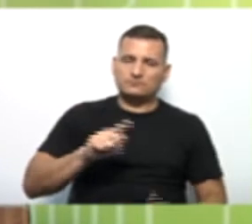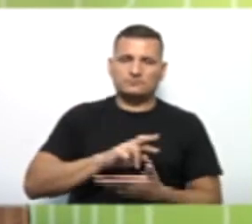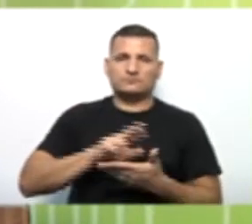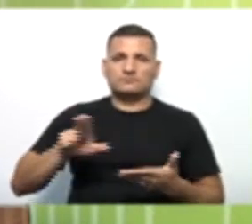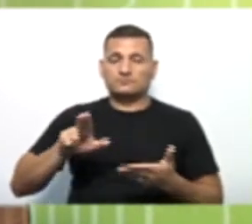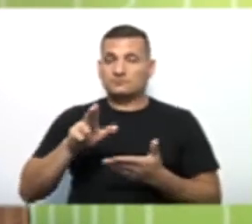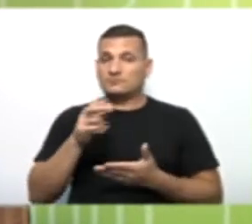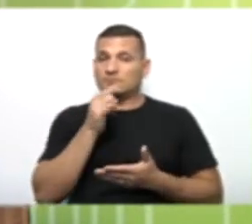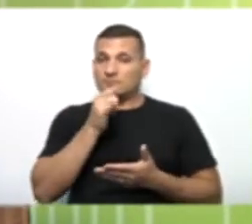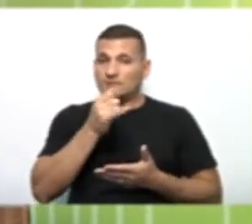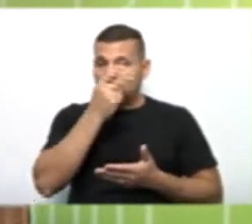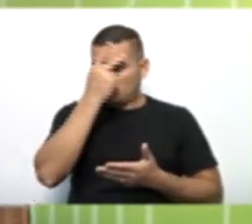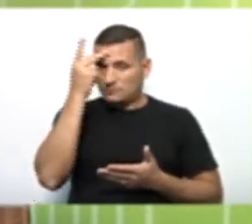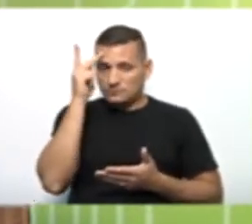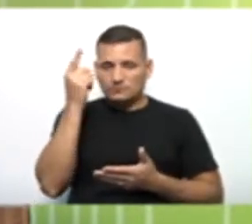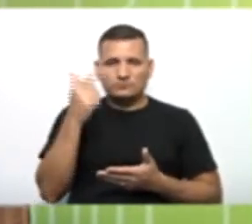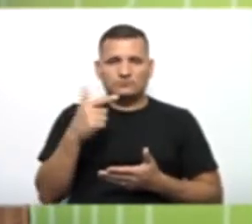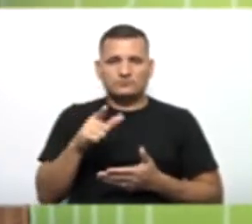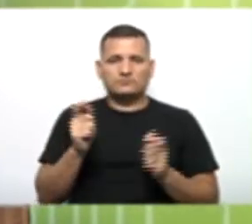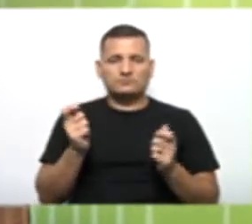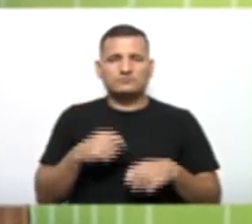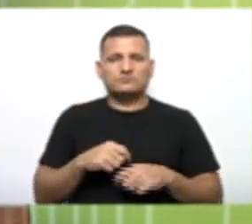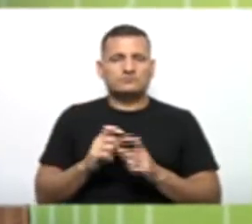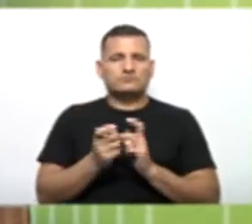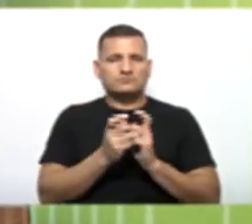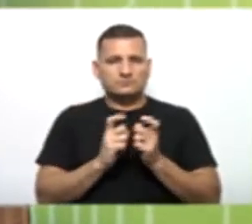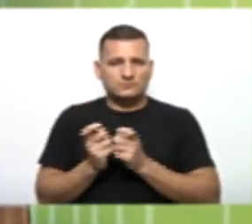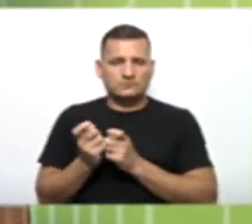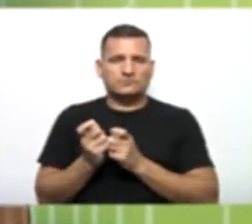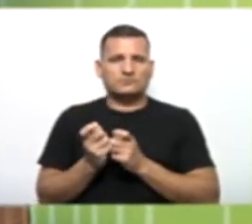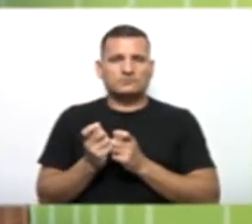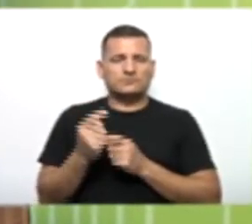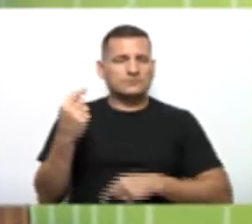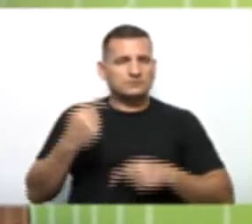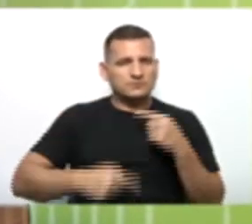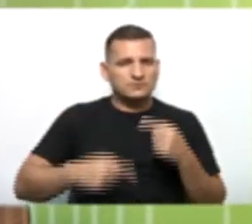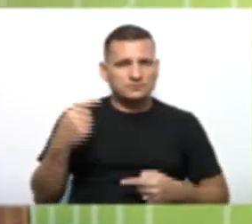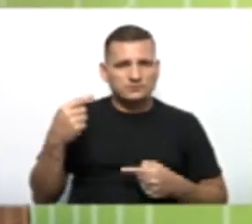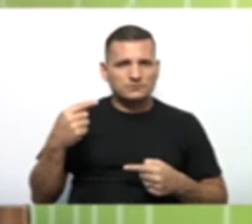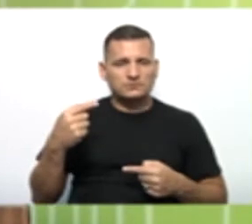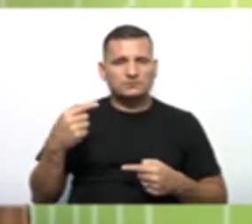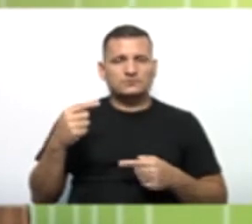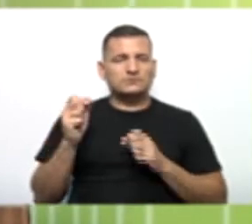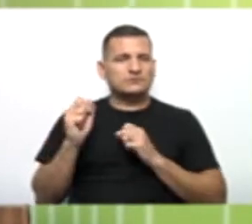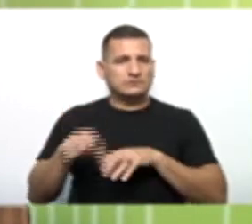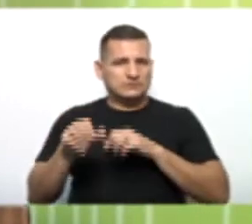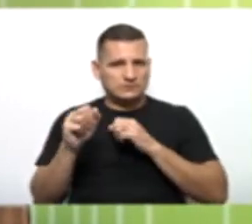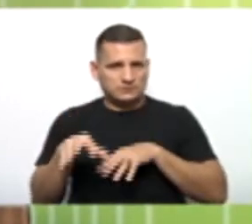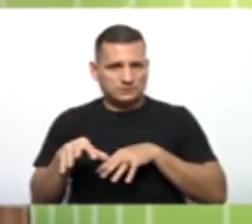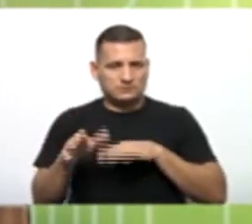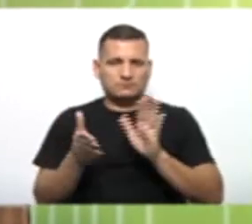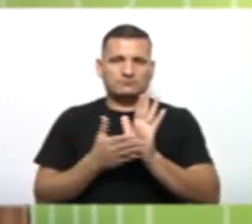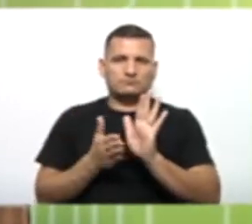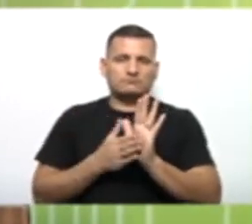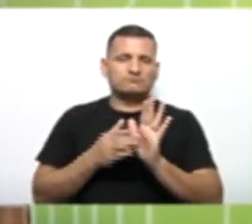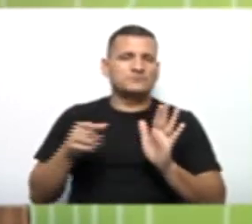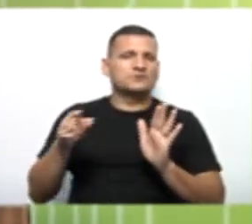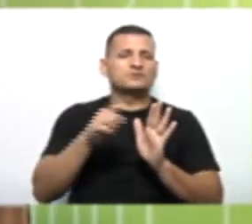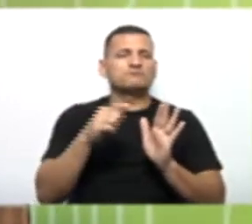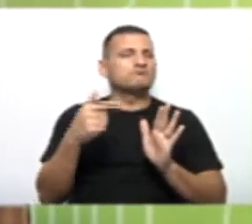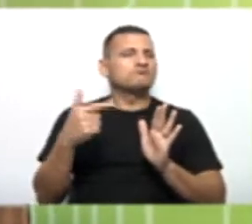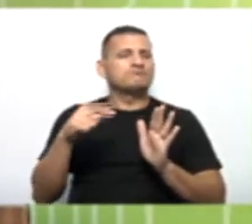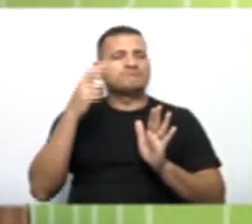capacidade de discutir de debater de ensinar e de propor ela não tem uma inteligência que é